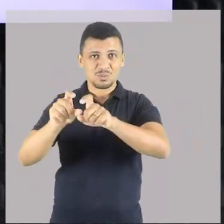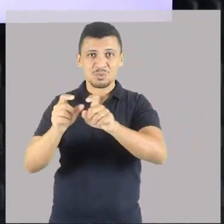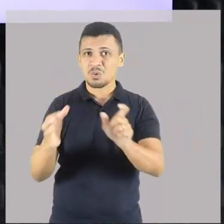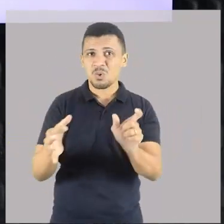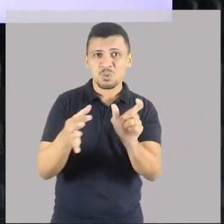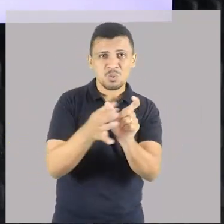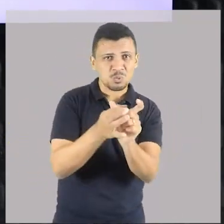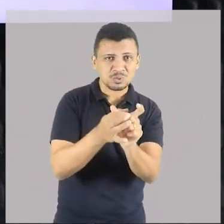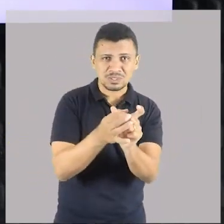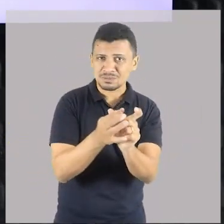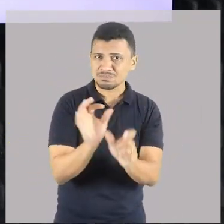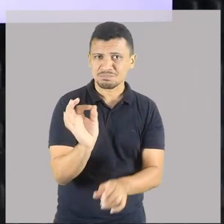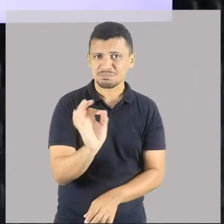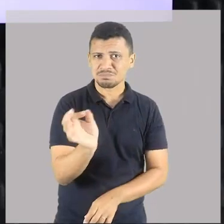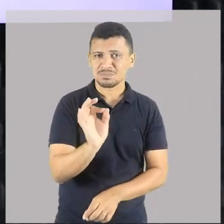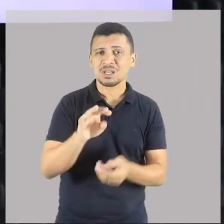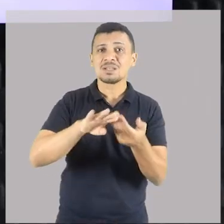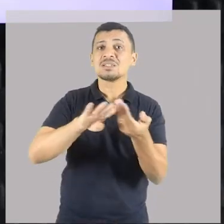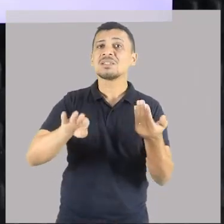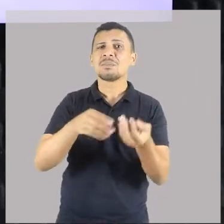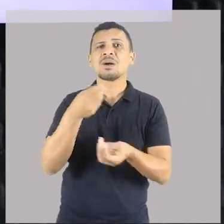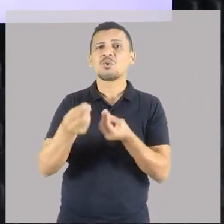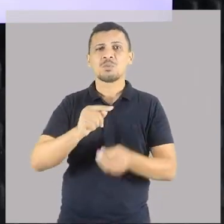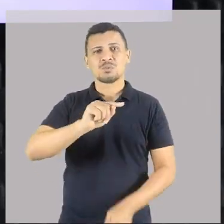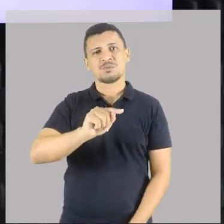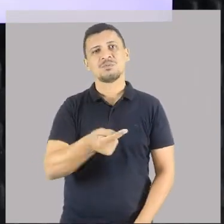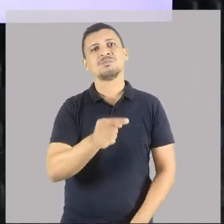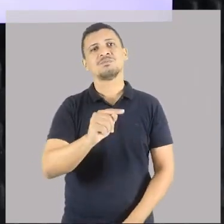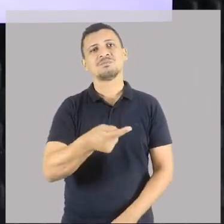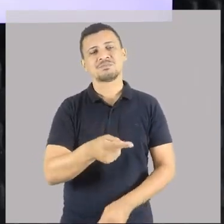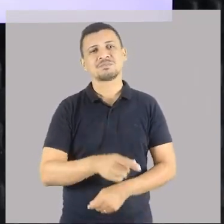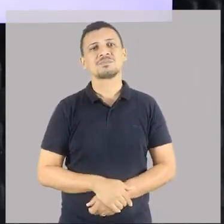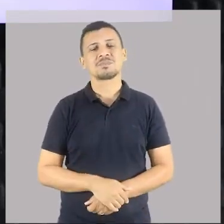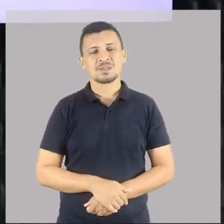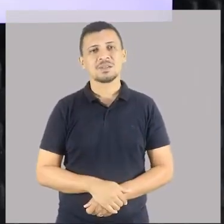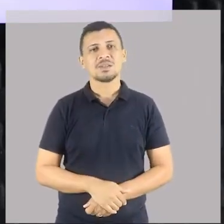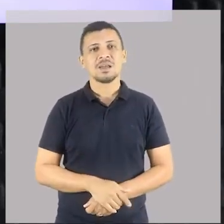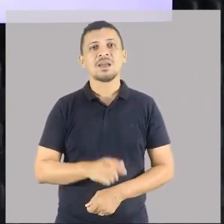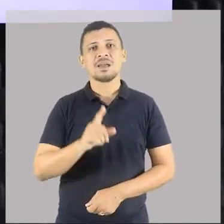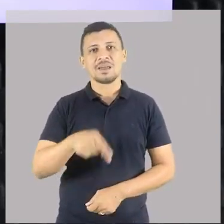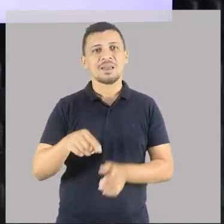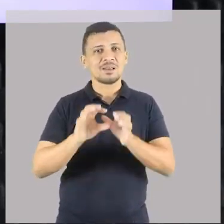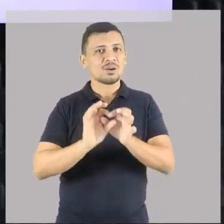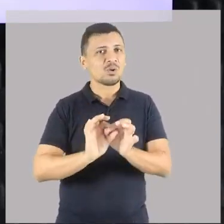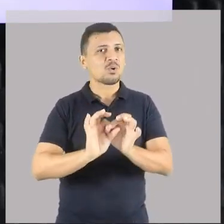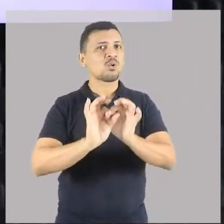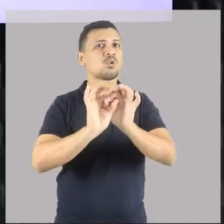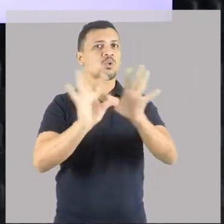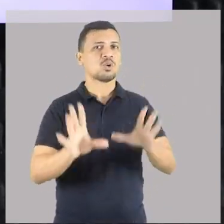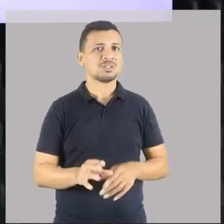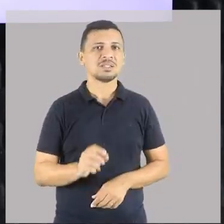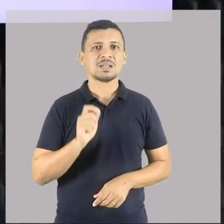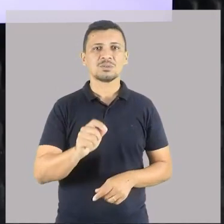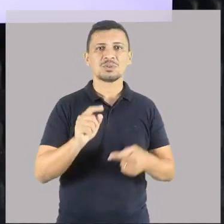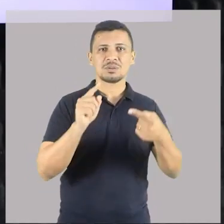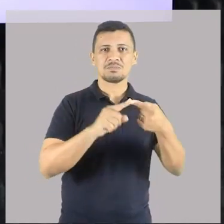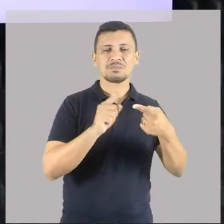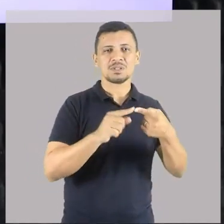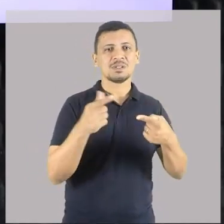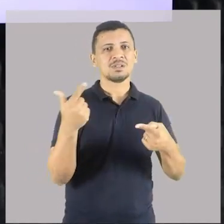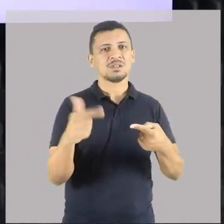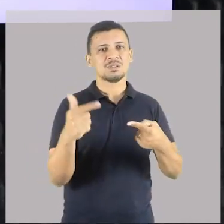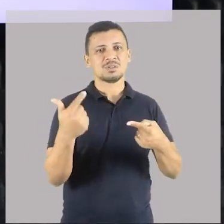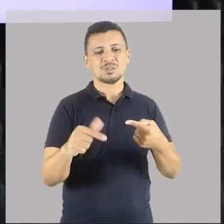as 2. Quem separa é a vírgula. Então, elas são coordenadas assindéticas. Agora, quando eu uso